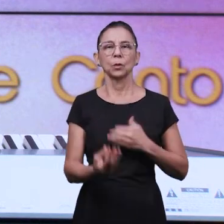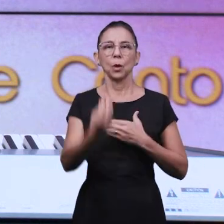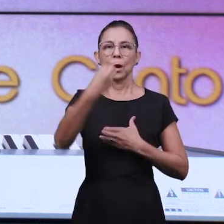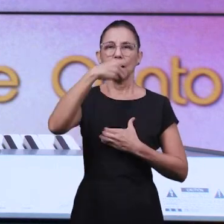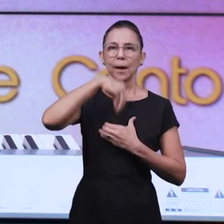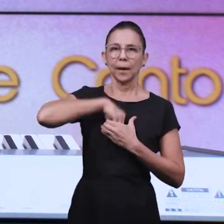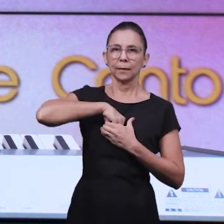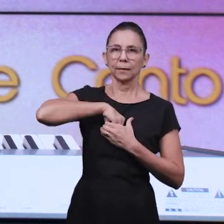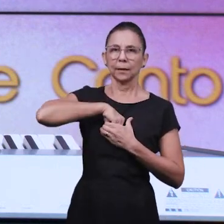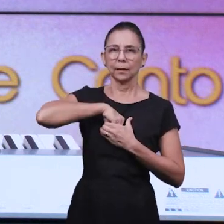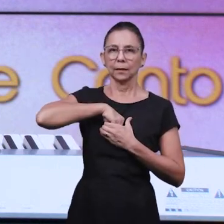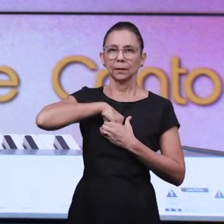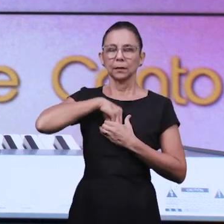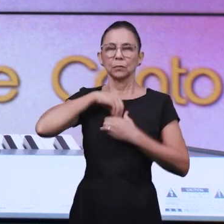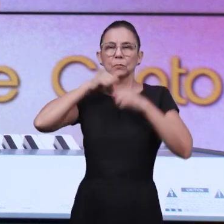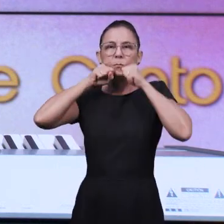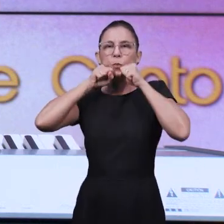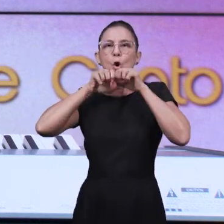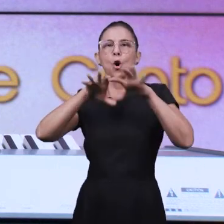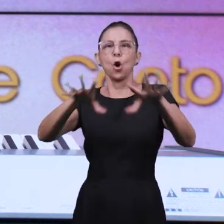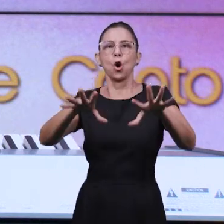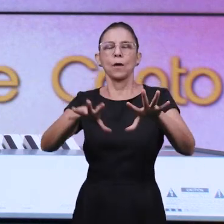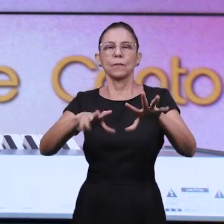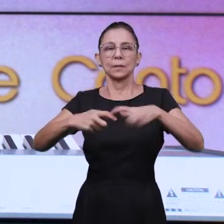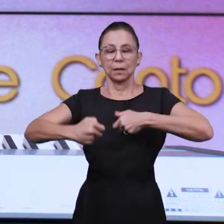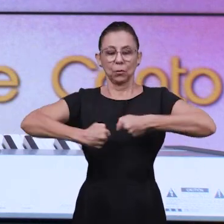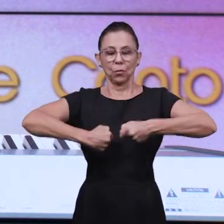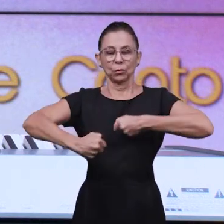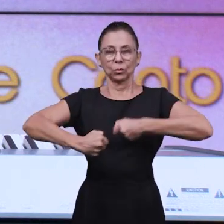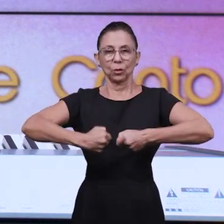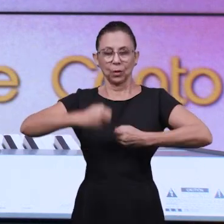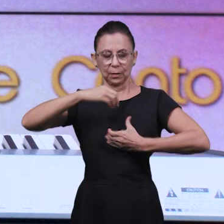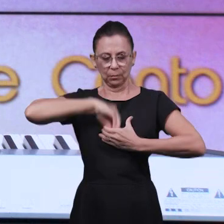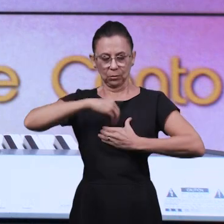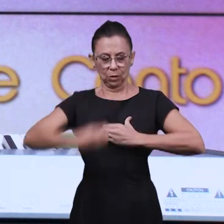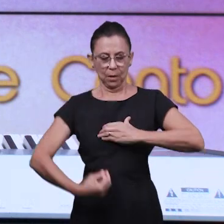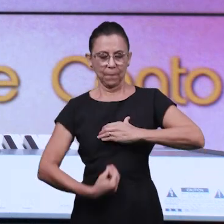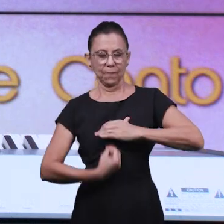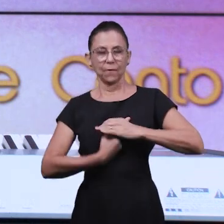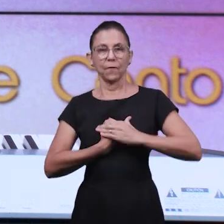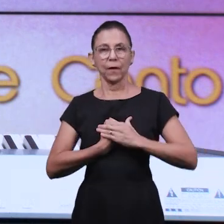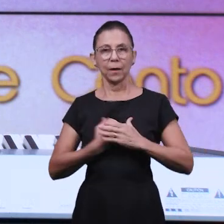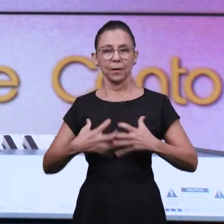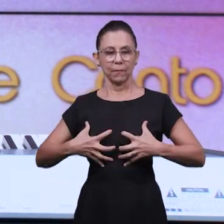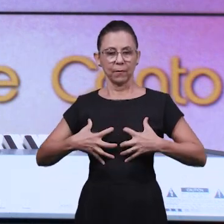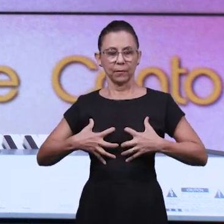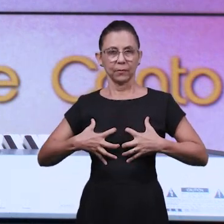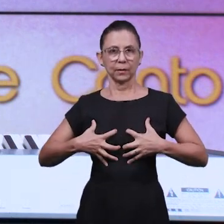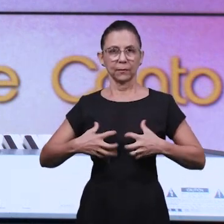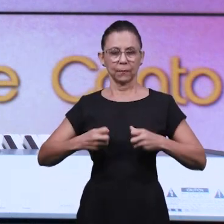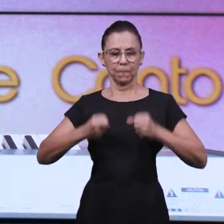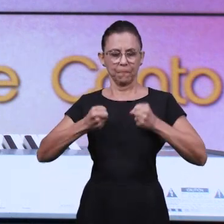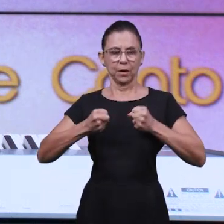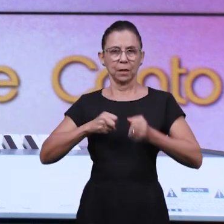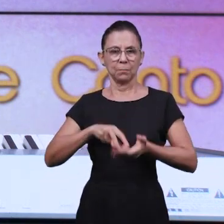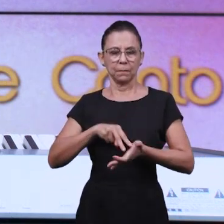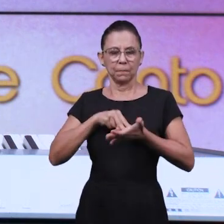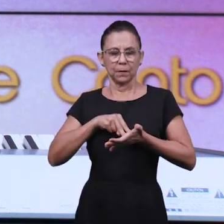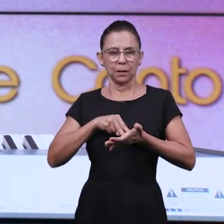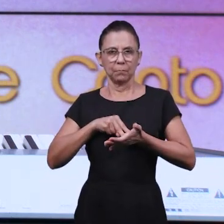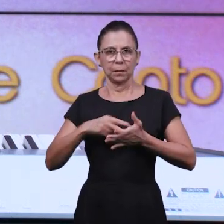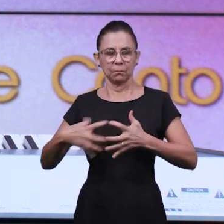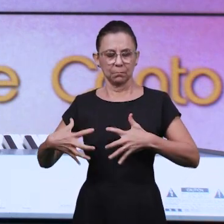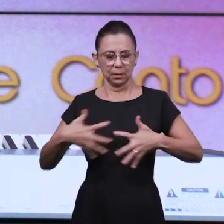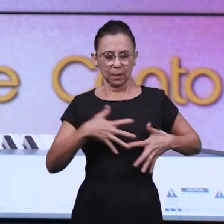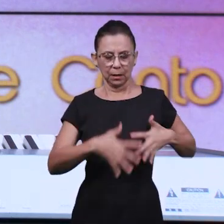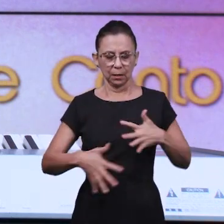é um controle, você toma o controle da musculatura do diafragma. Isso vai fortalecendo toda a estrutura